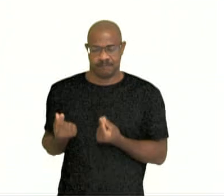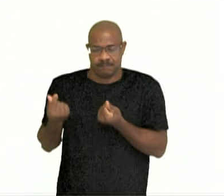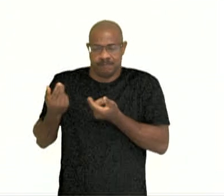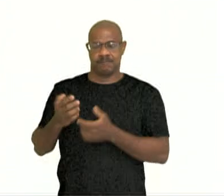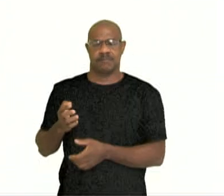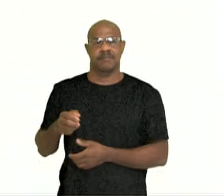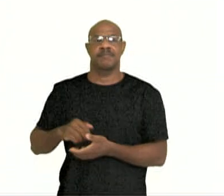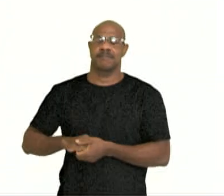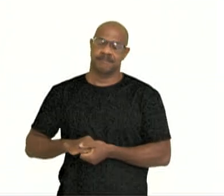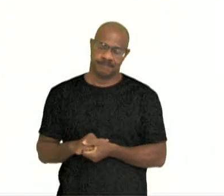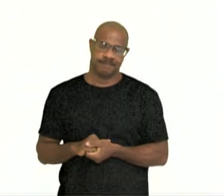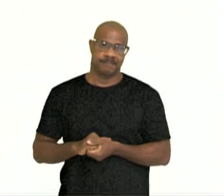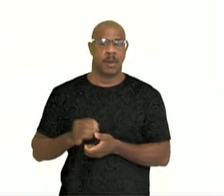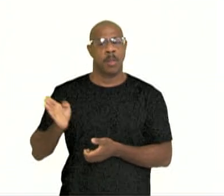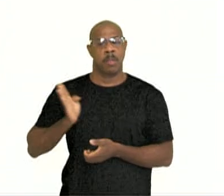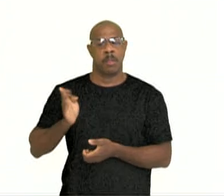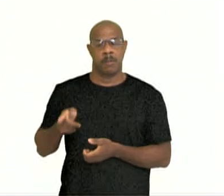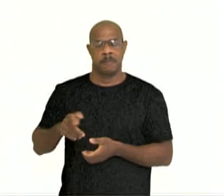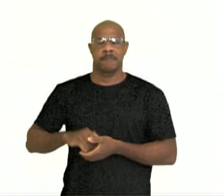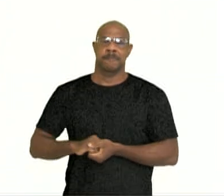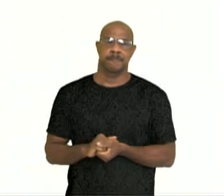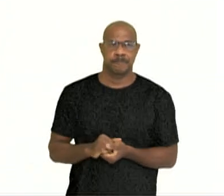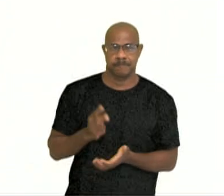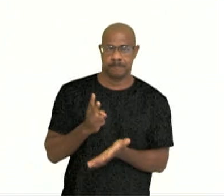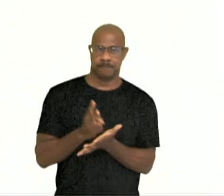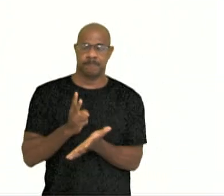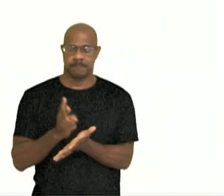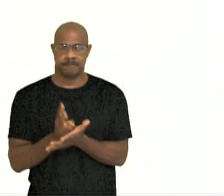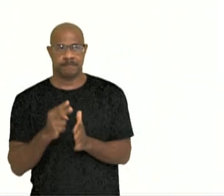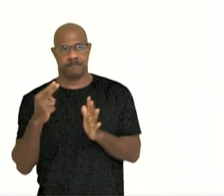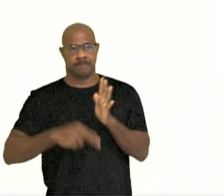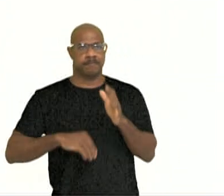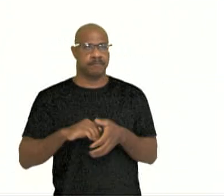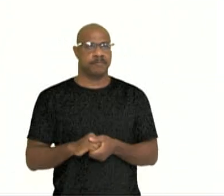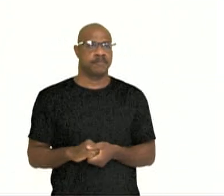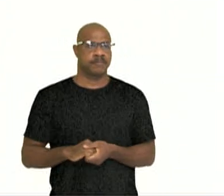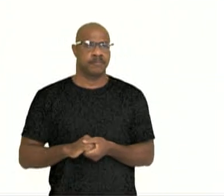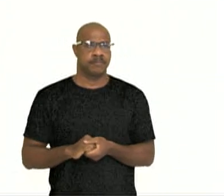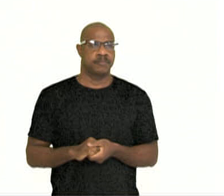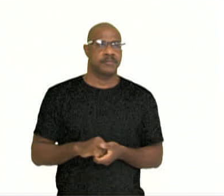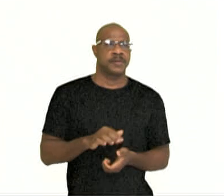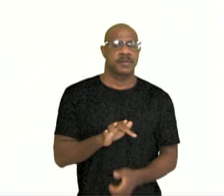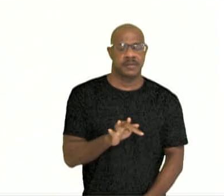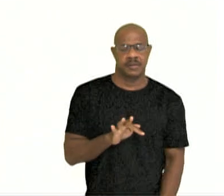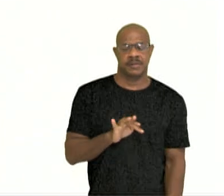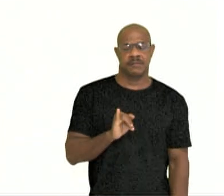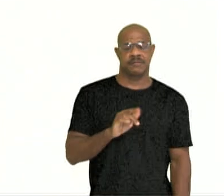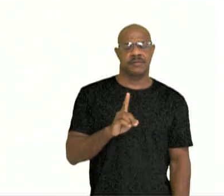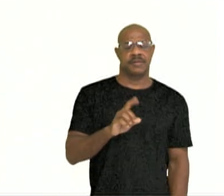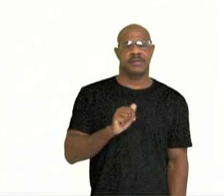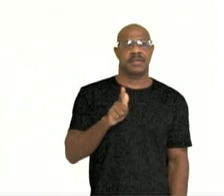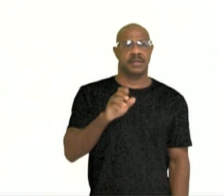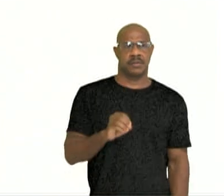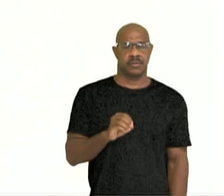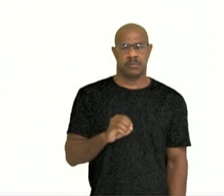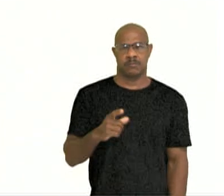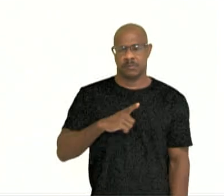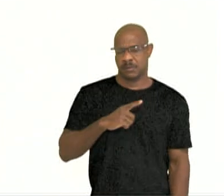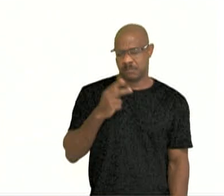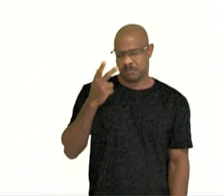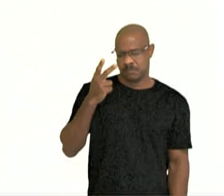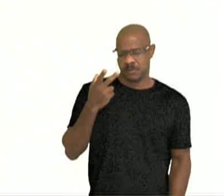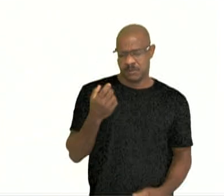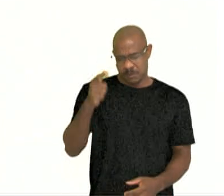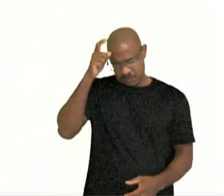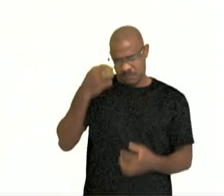nobreza. Continuando a leitura, fidal, ao inferno todavia, inferno há aí